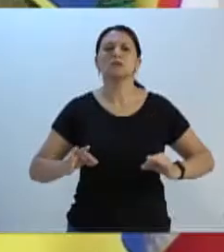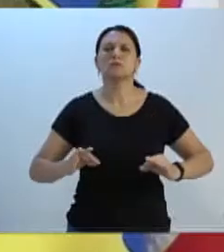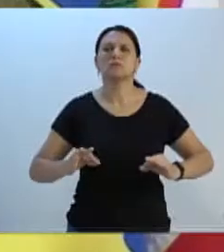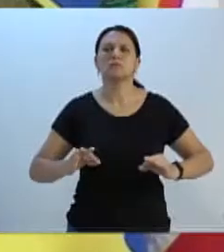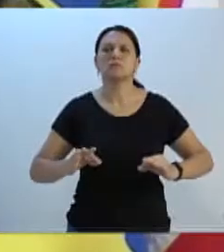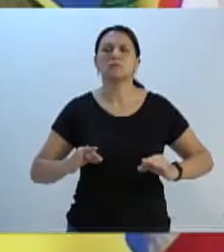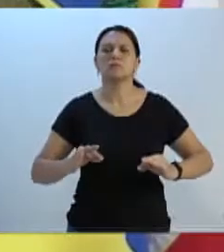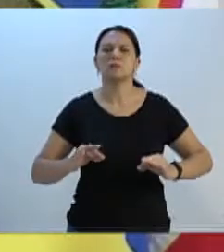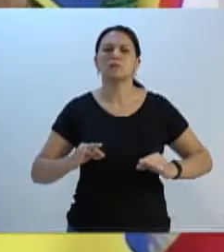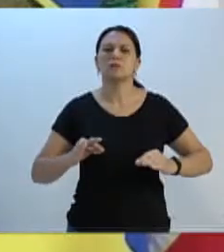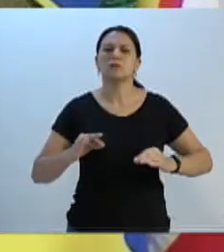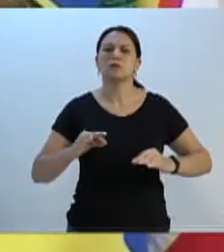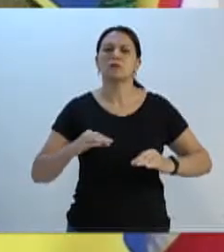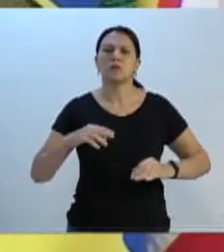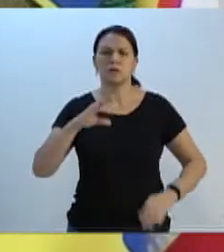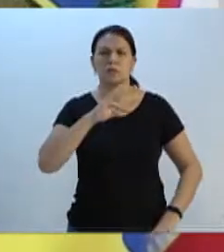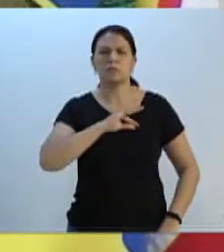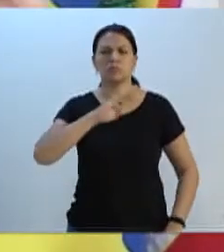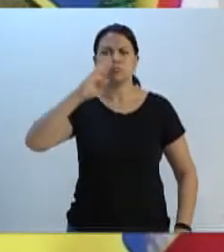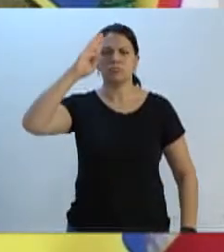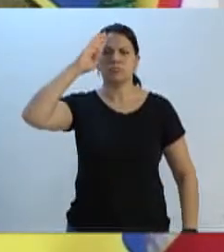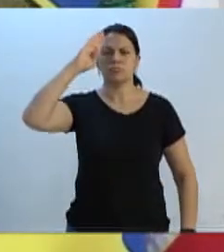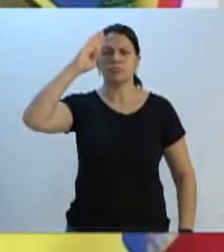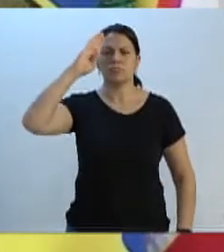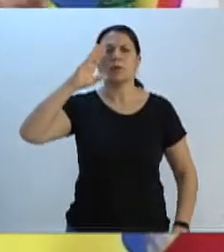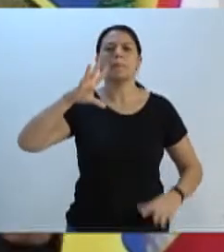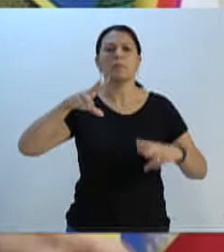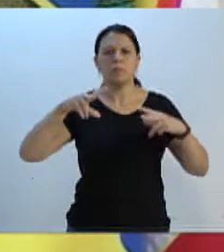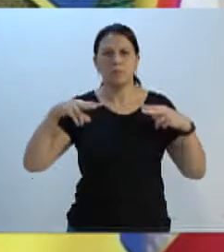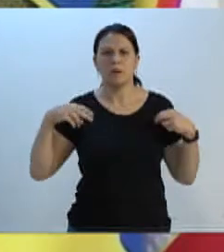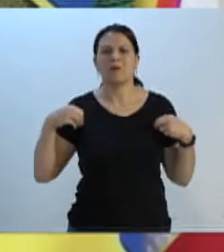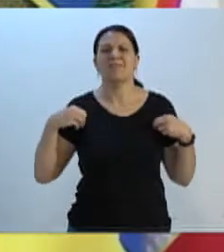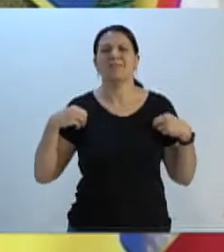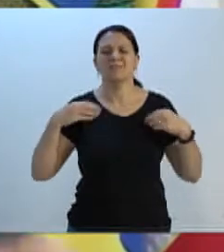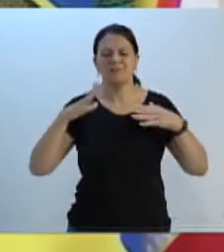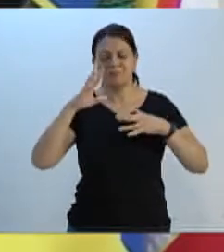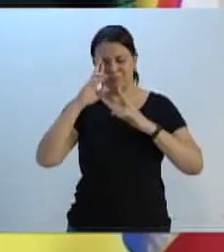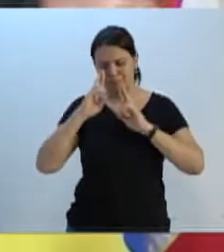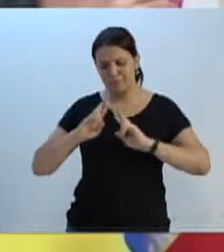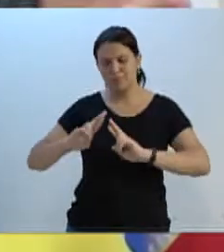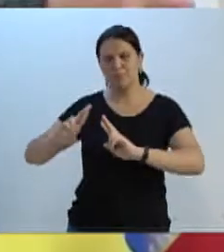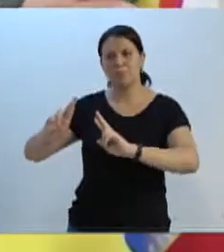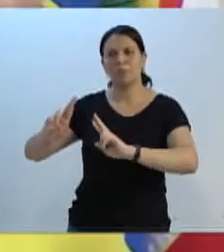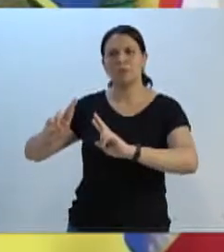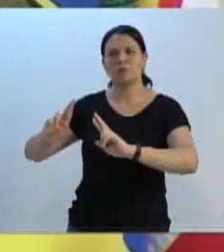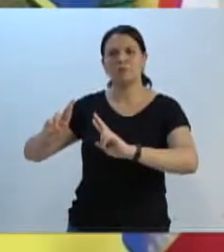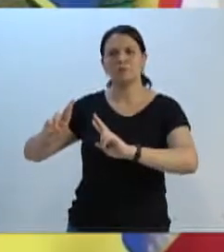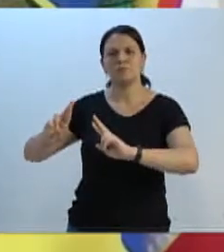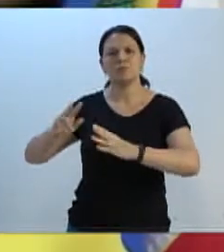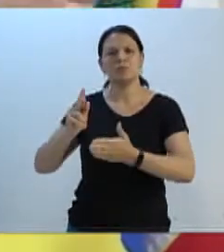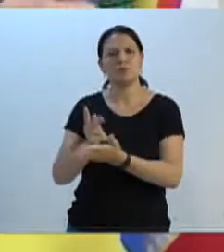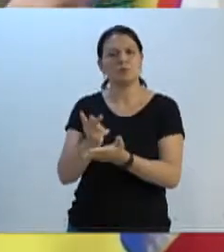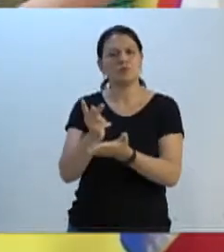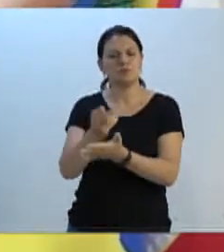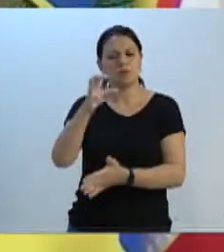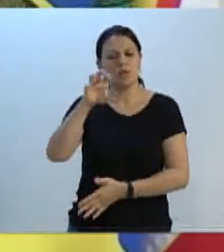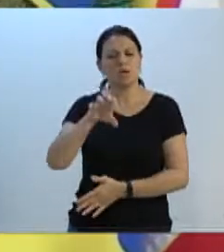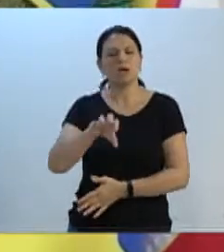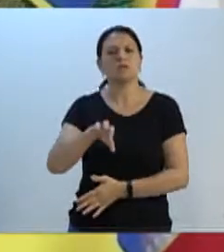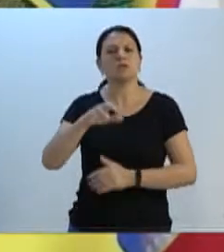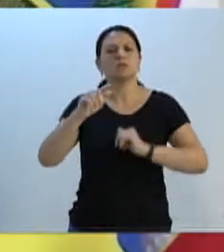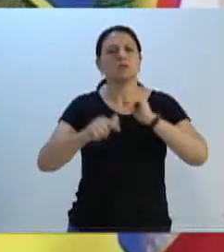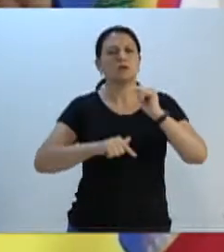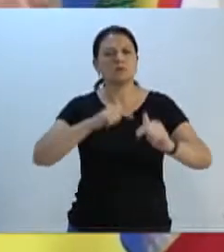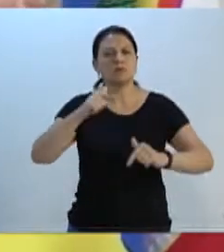nossa querida Polícia Militar merece os nossos respeitos. Continue assim, continue trabalhando, unido